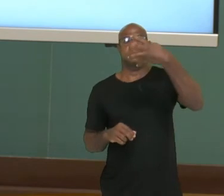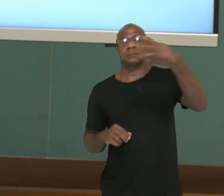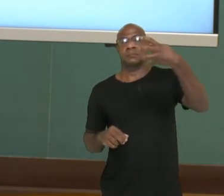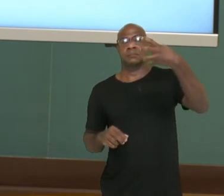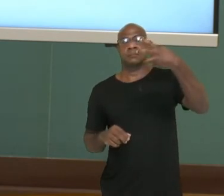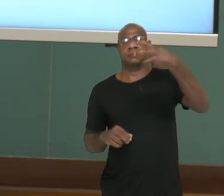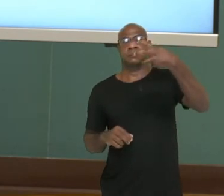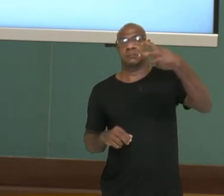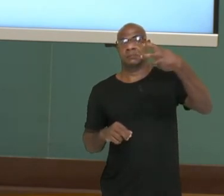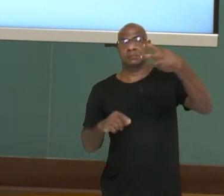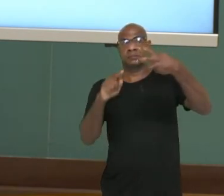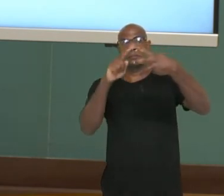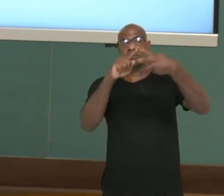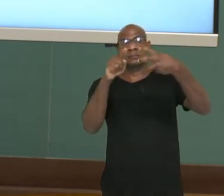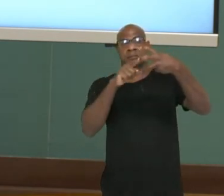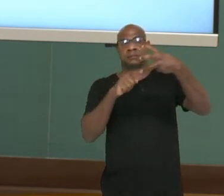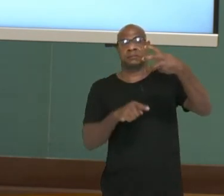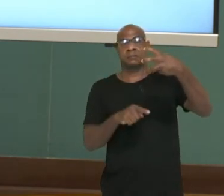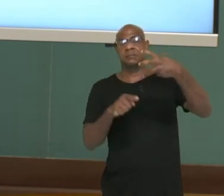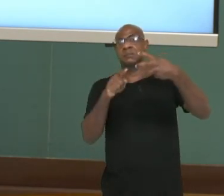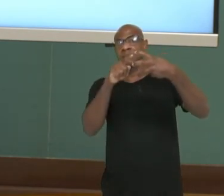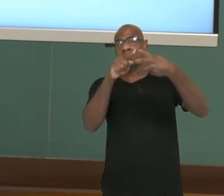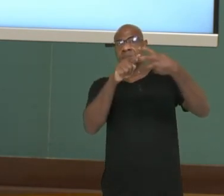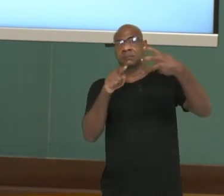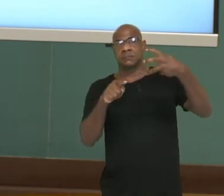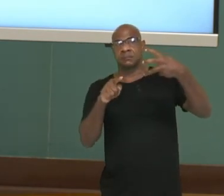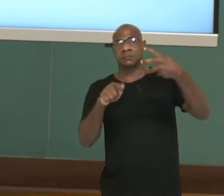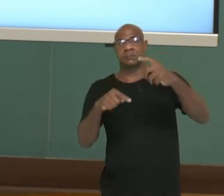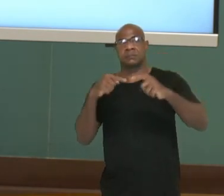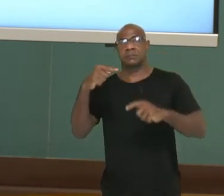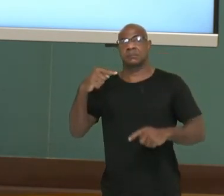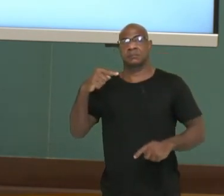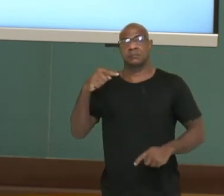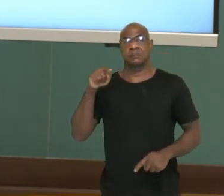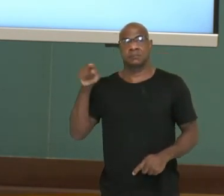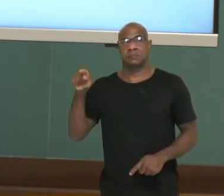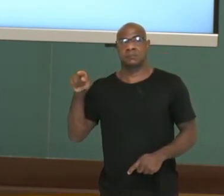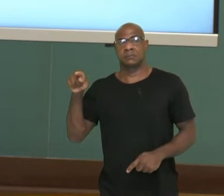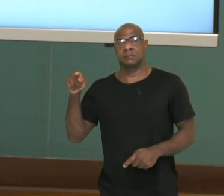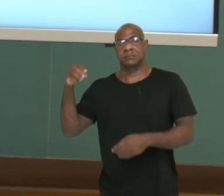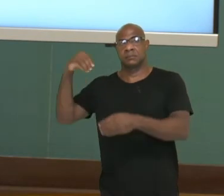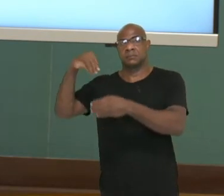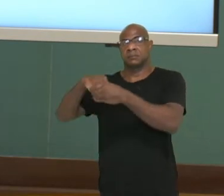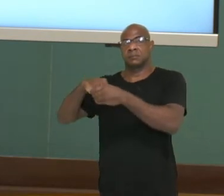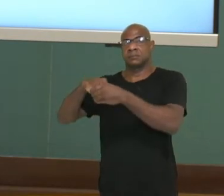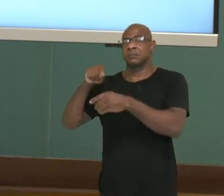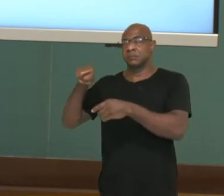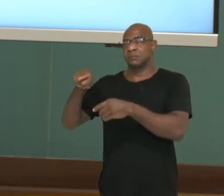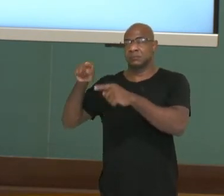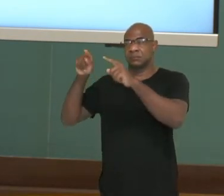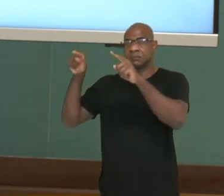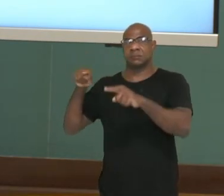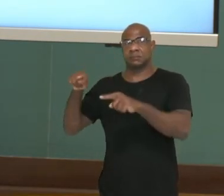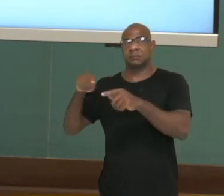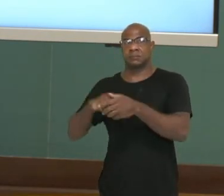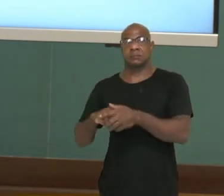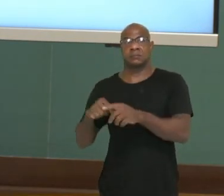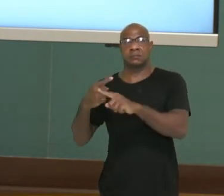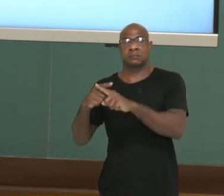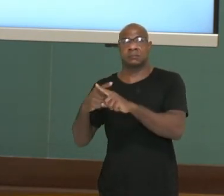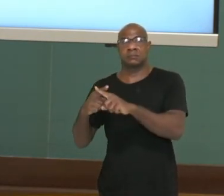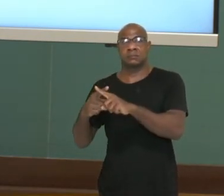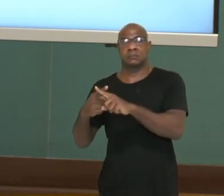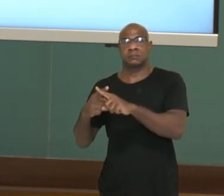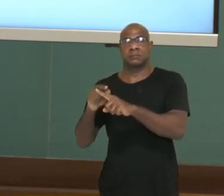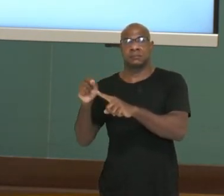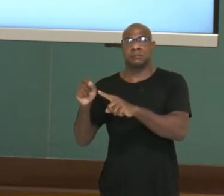bateria, menos a somatória das resistências internas de cada bateria, vezes a corrente que vai se estabelecer